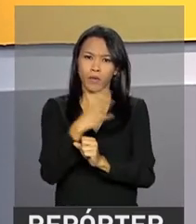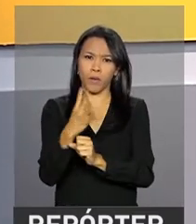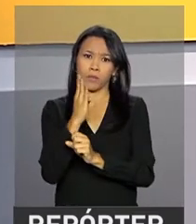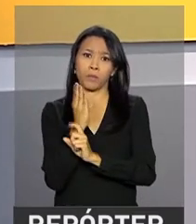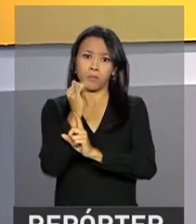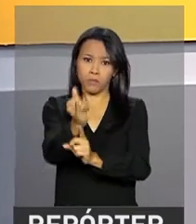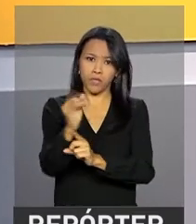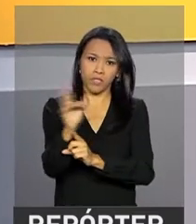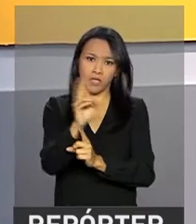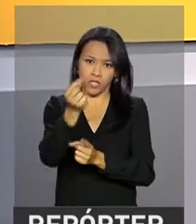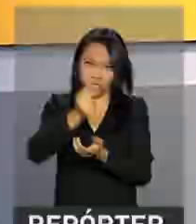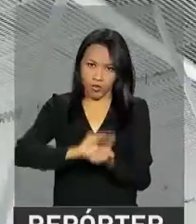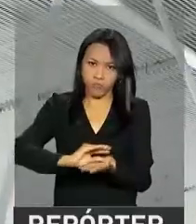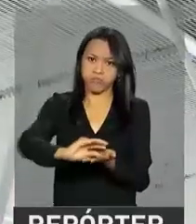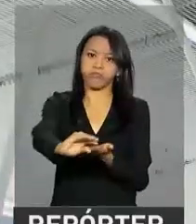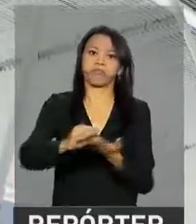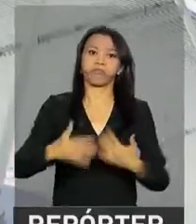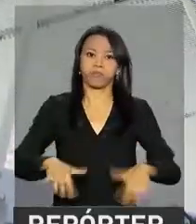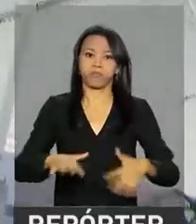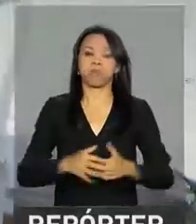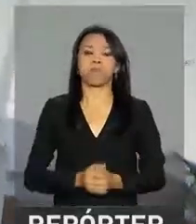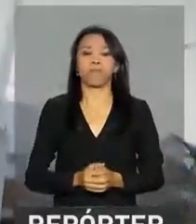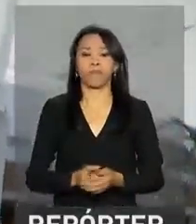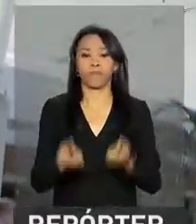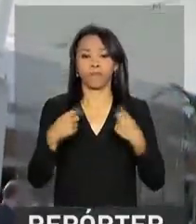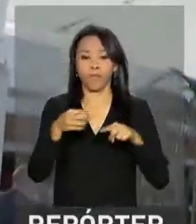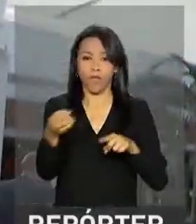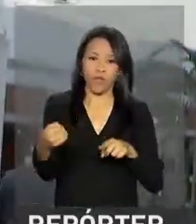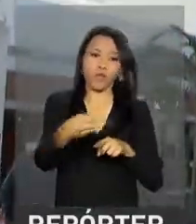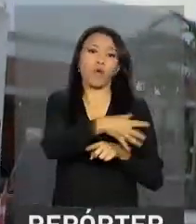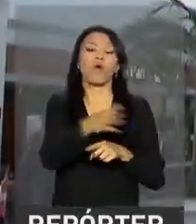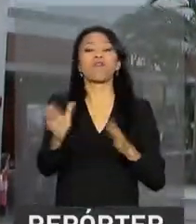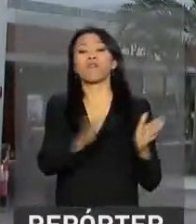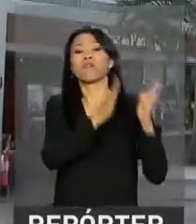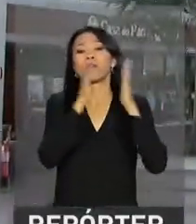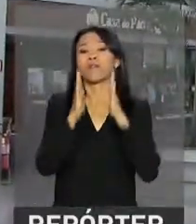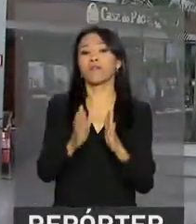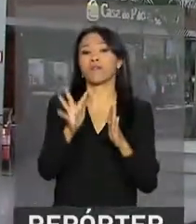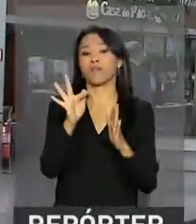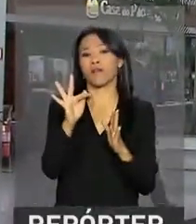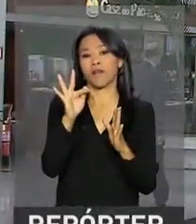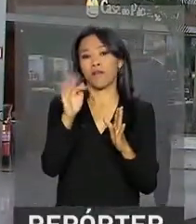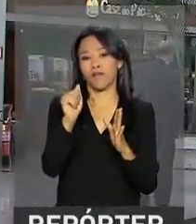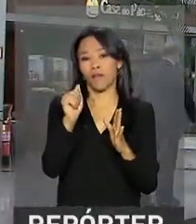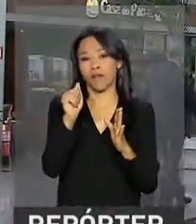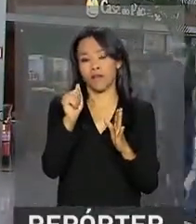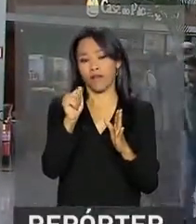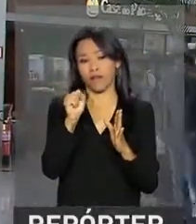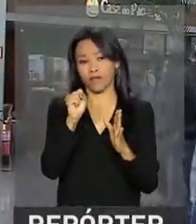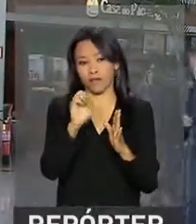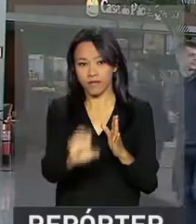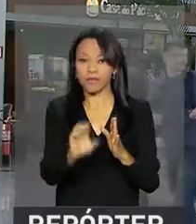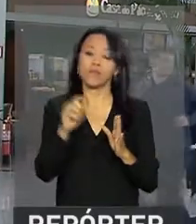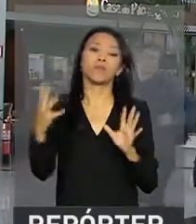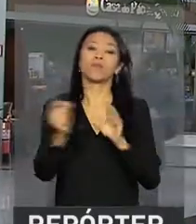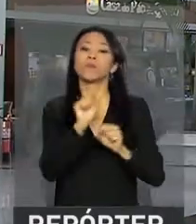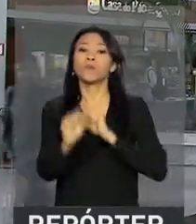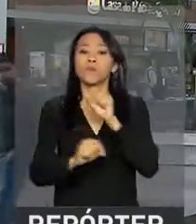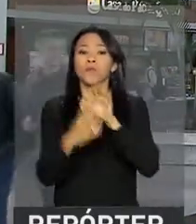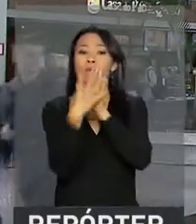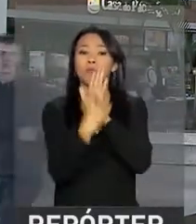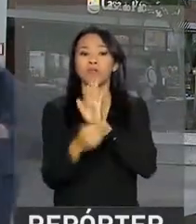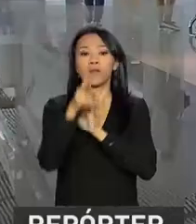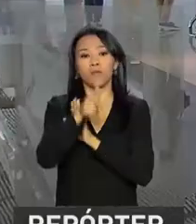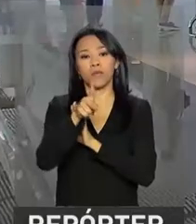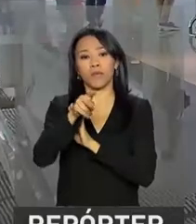investimentos a nova fase do programa de parcerias de investimentos o tpi contará com quatro ações